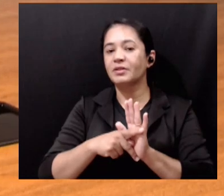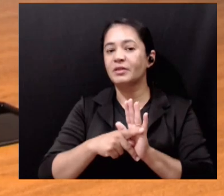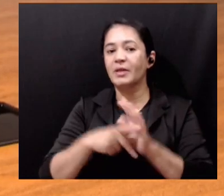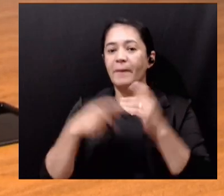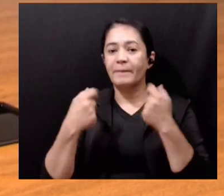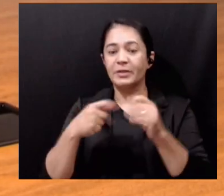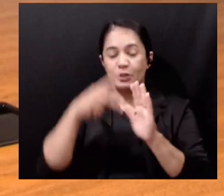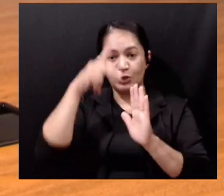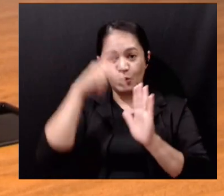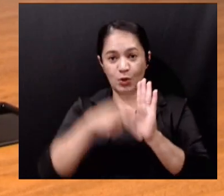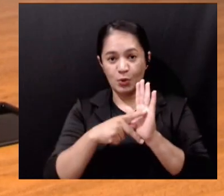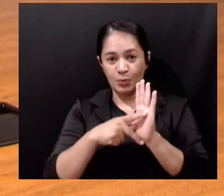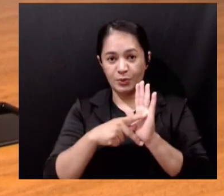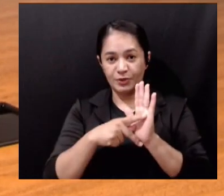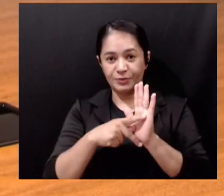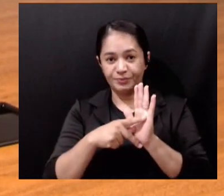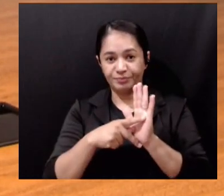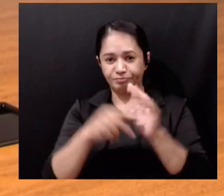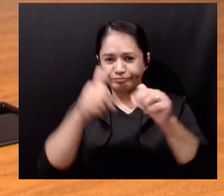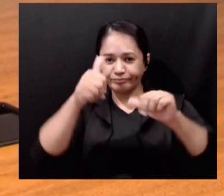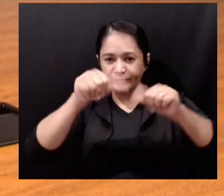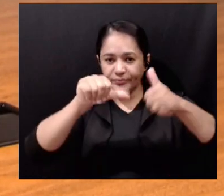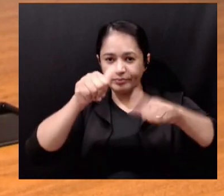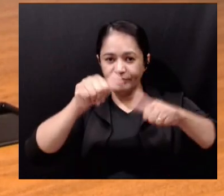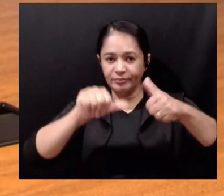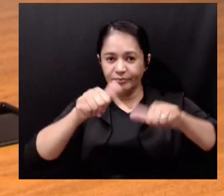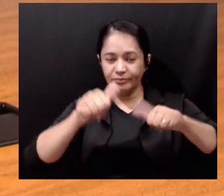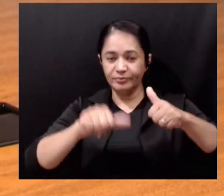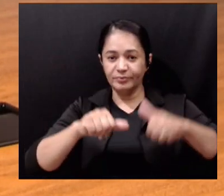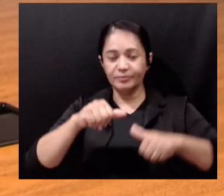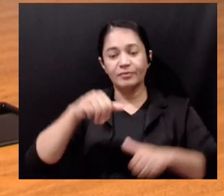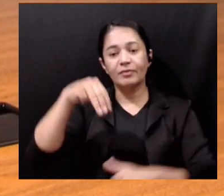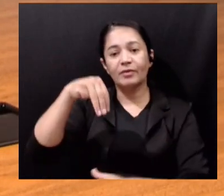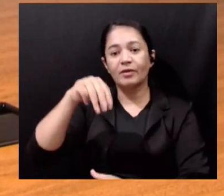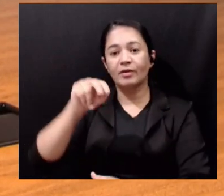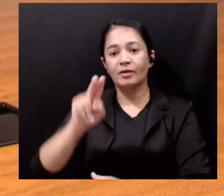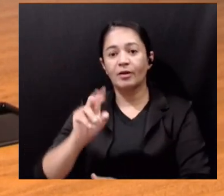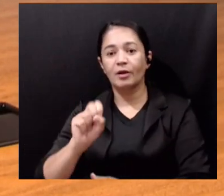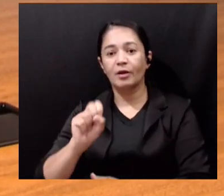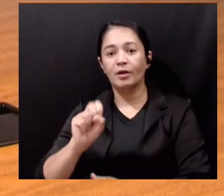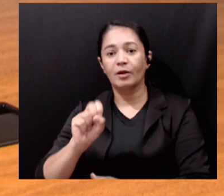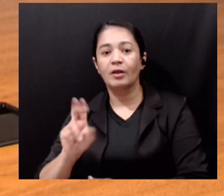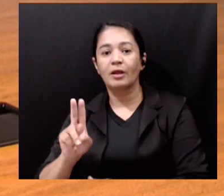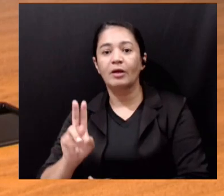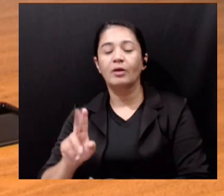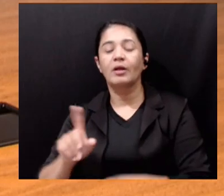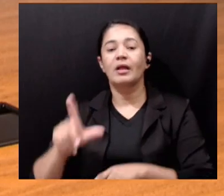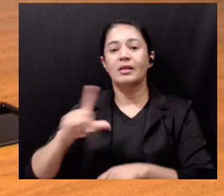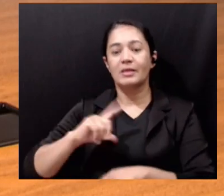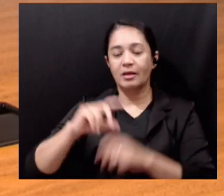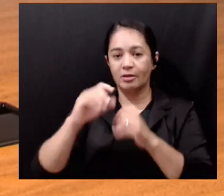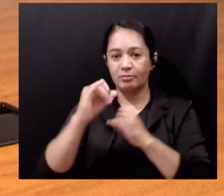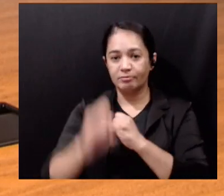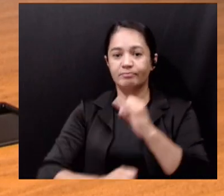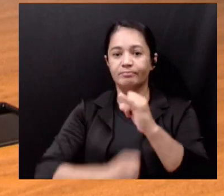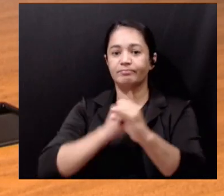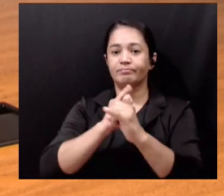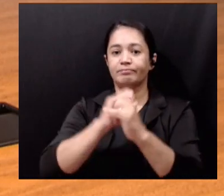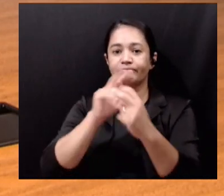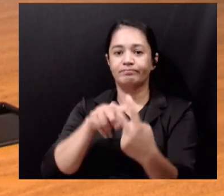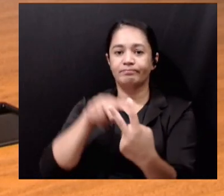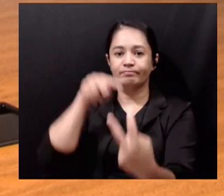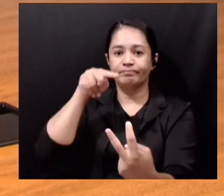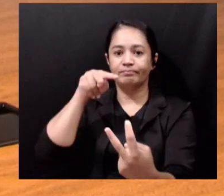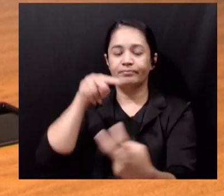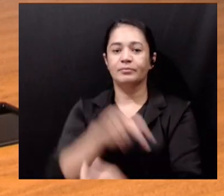em si, no nosso caso o museu, também temos que fazer... um museu virtual. Um museu virtual, exatamente. Temos que fazer um